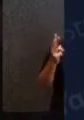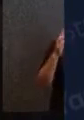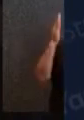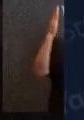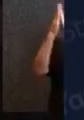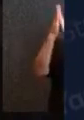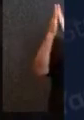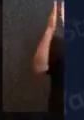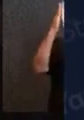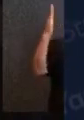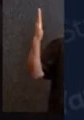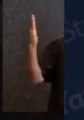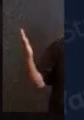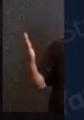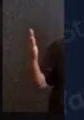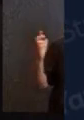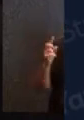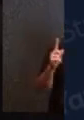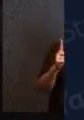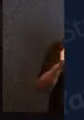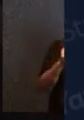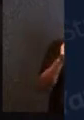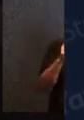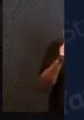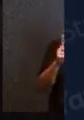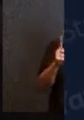que funciona melhor.